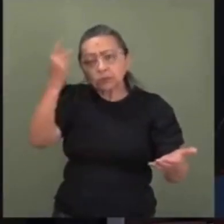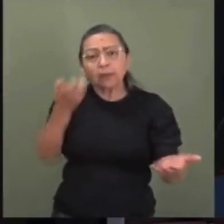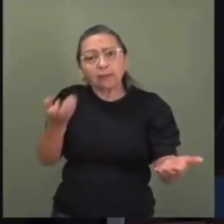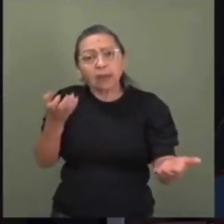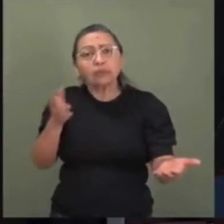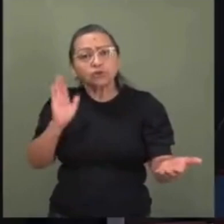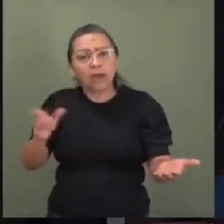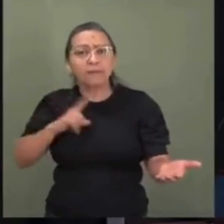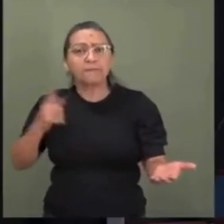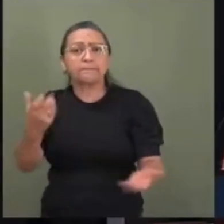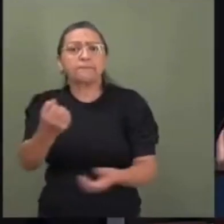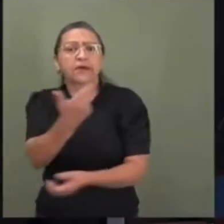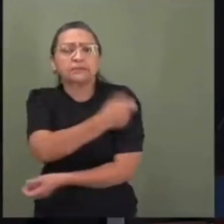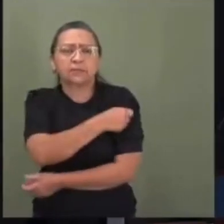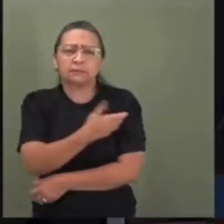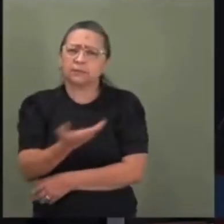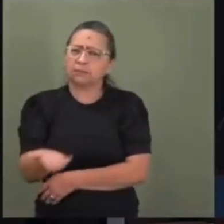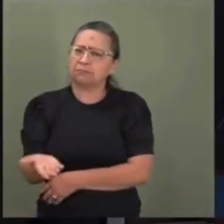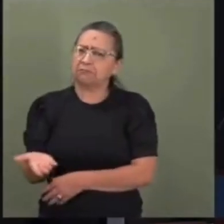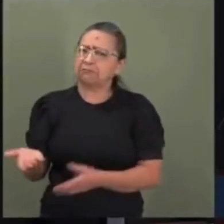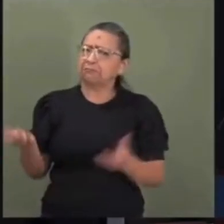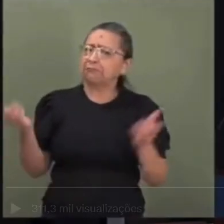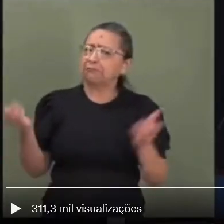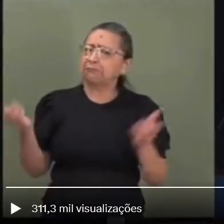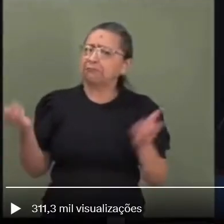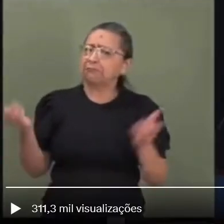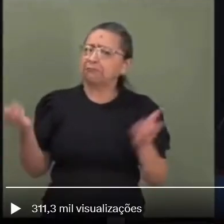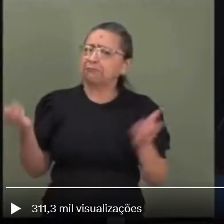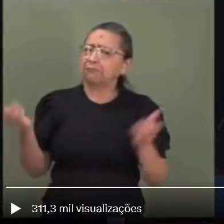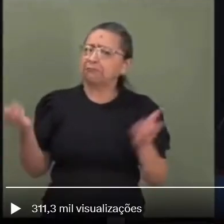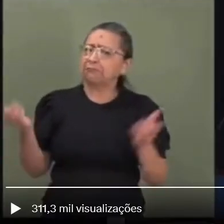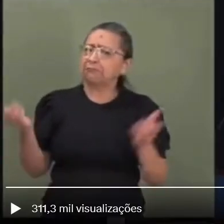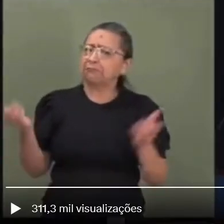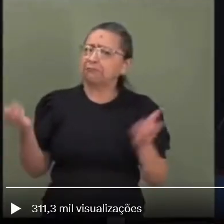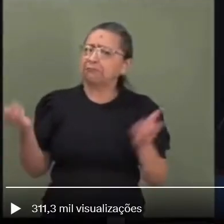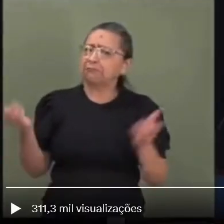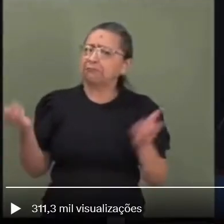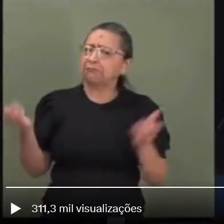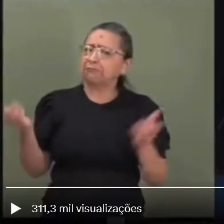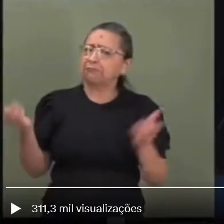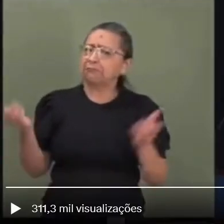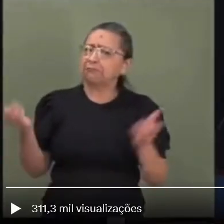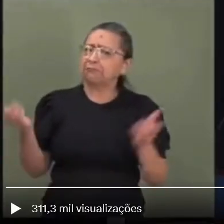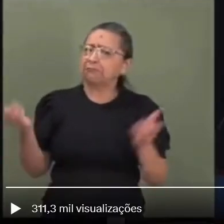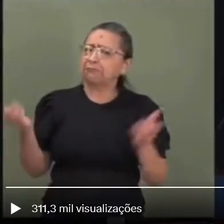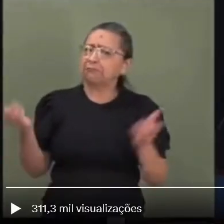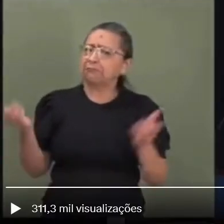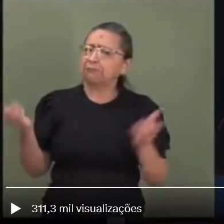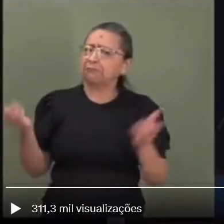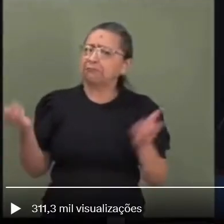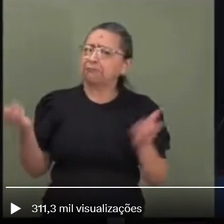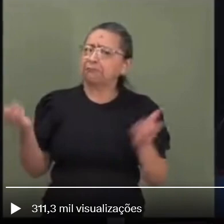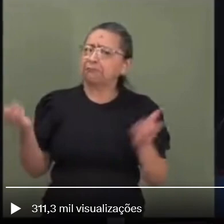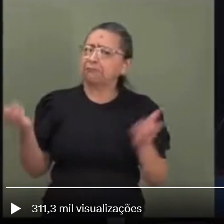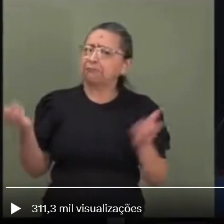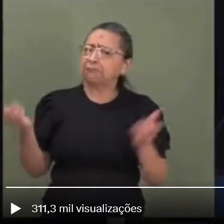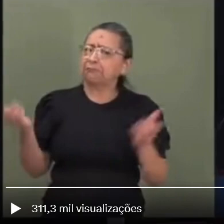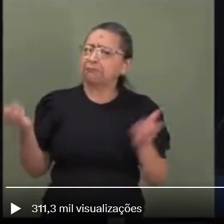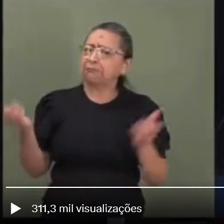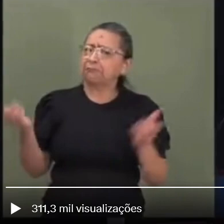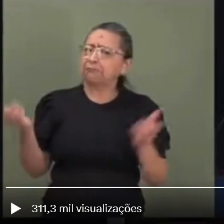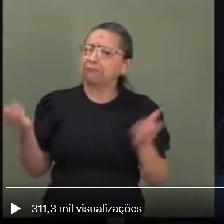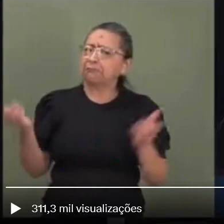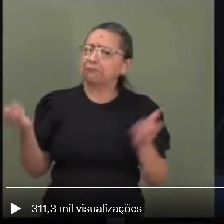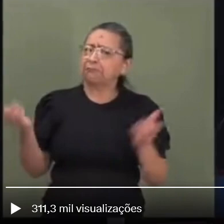vacinado portanto pode ter acontecido de tudo ele tá sugerindo que num em uma